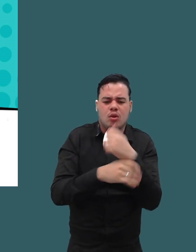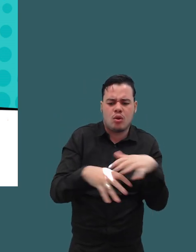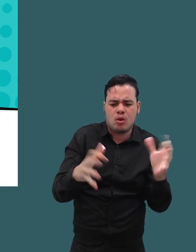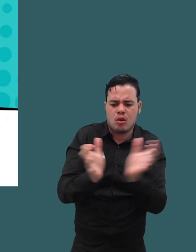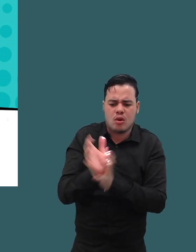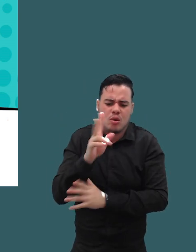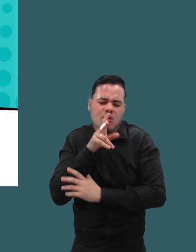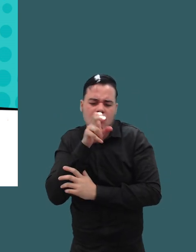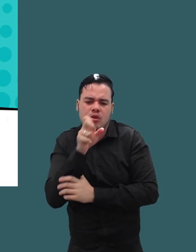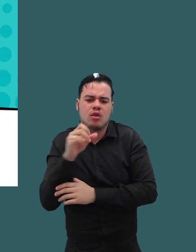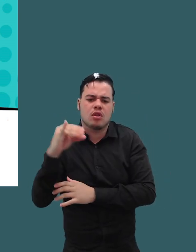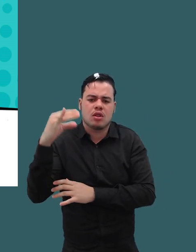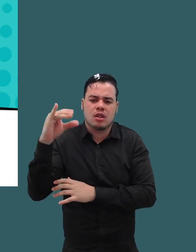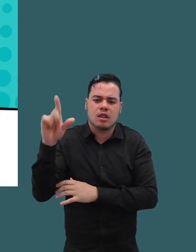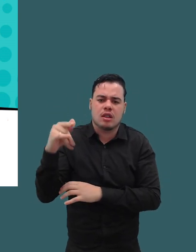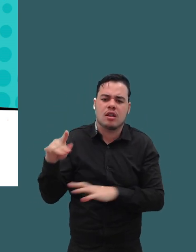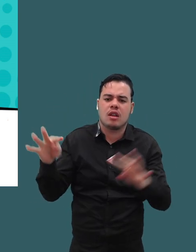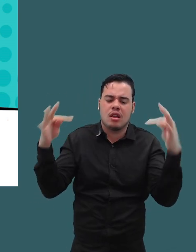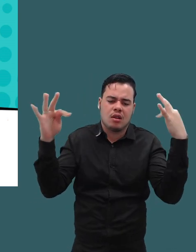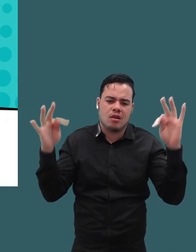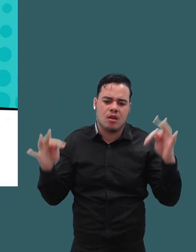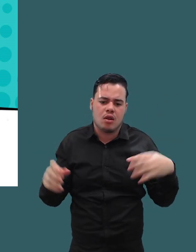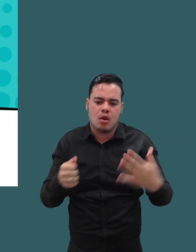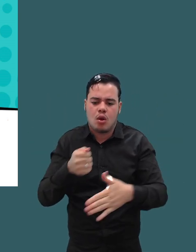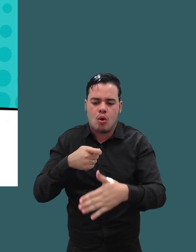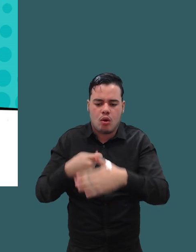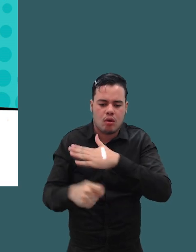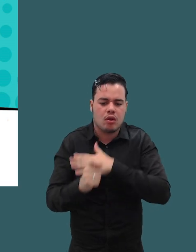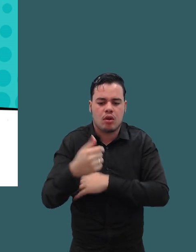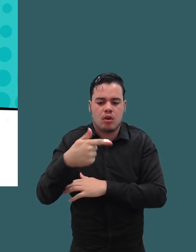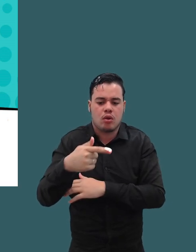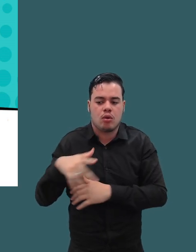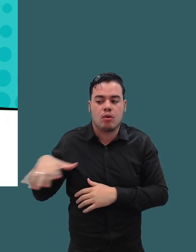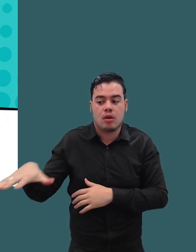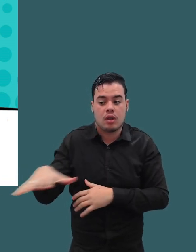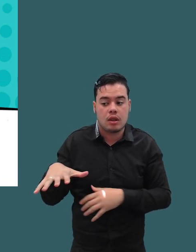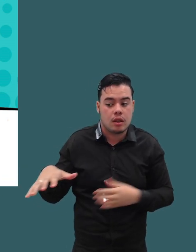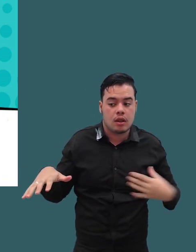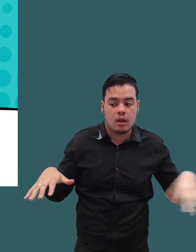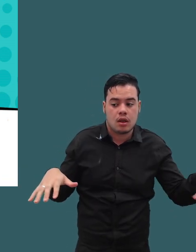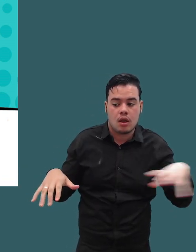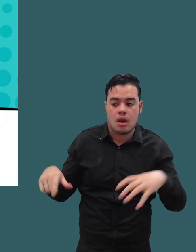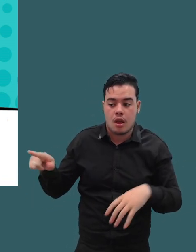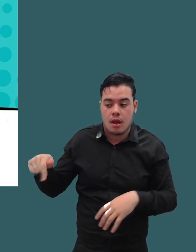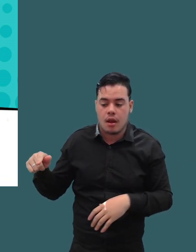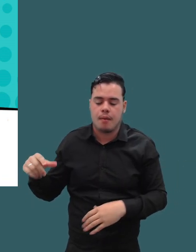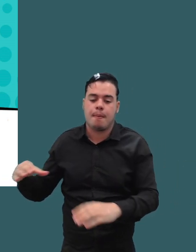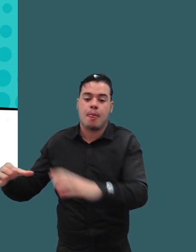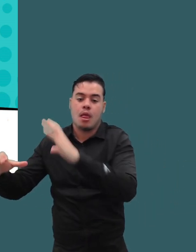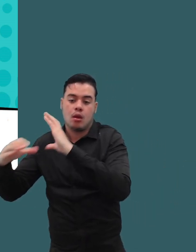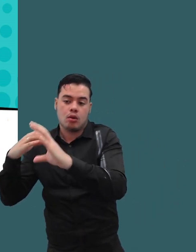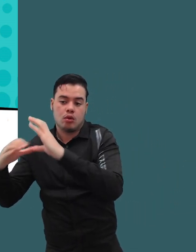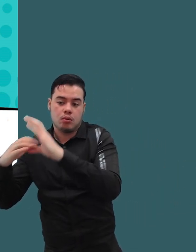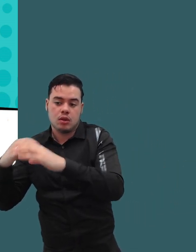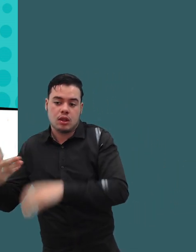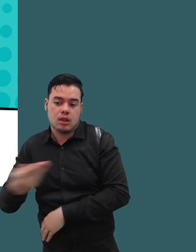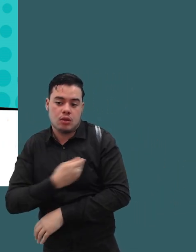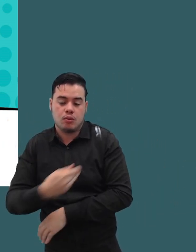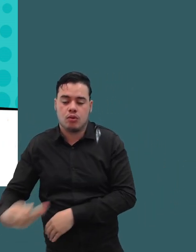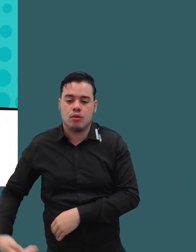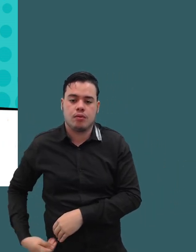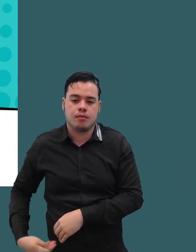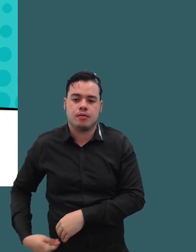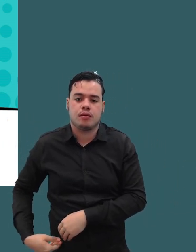isso, é necessário fazer um investimento em duas áreas estratégicas, que é a comunicação pública da ciência, que é um